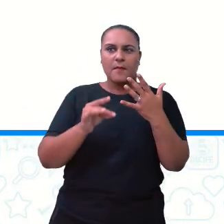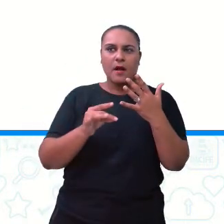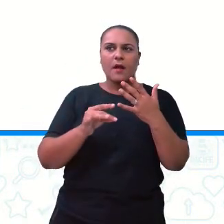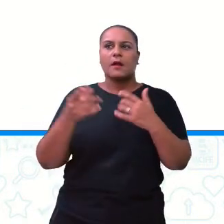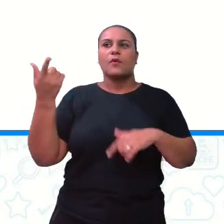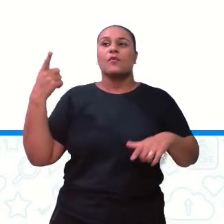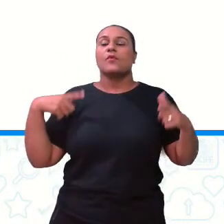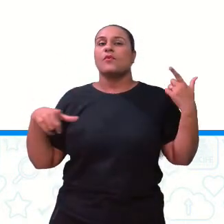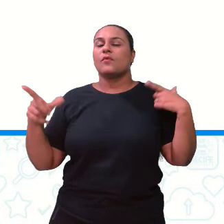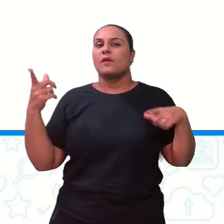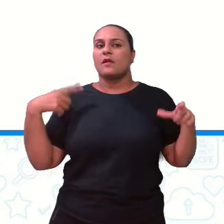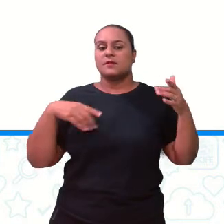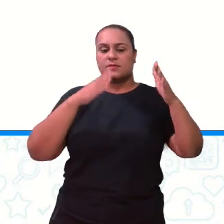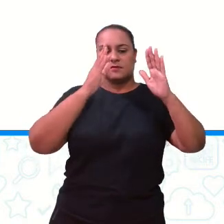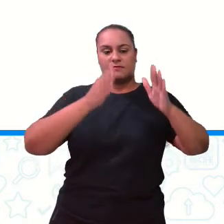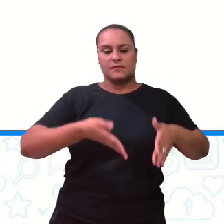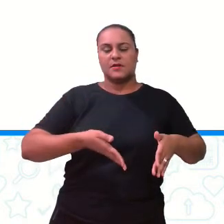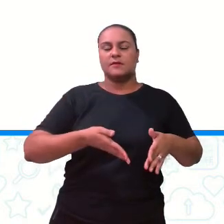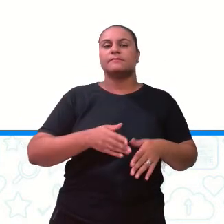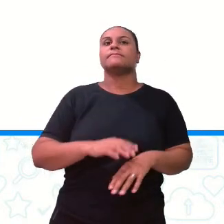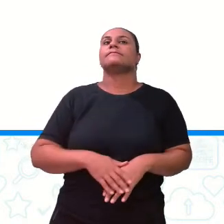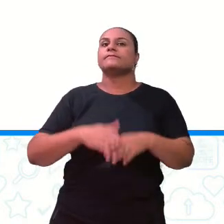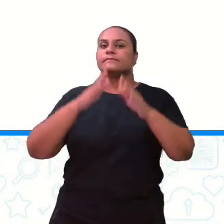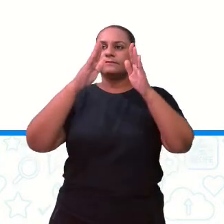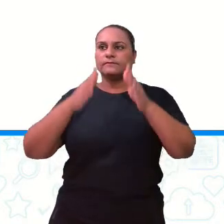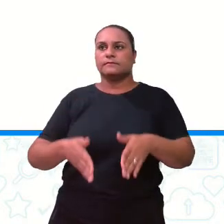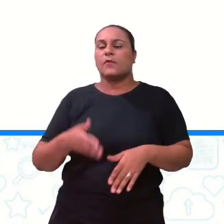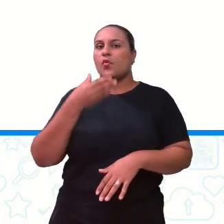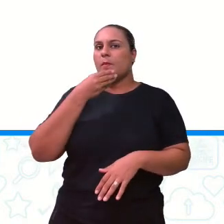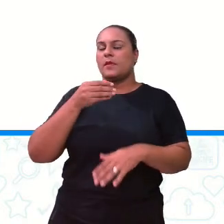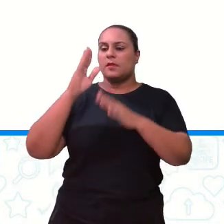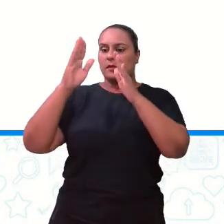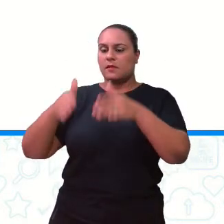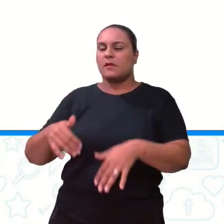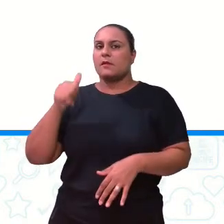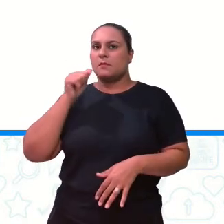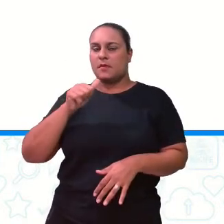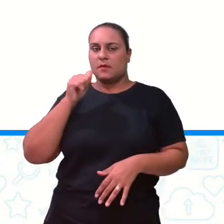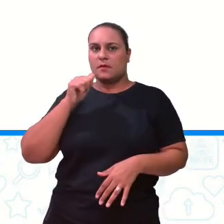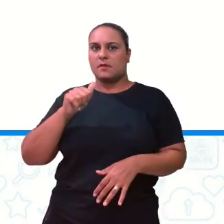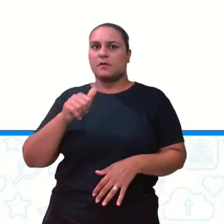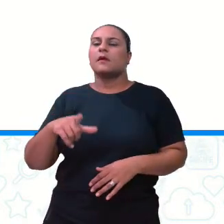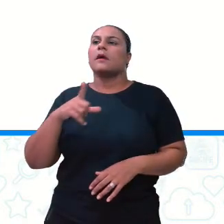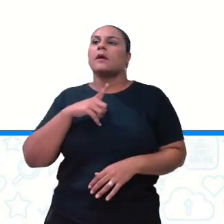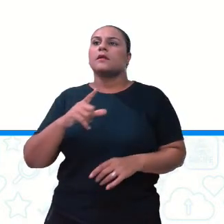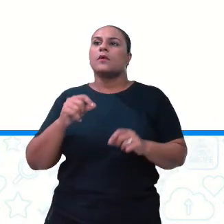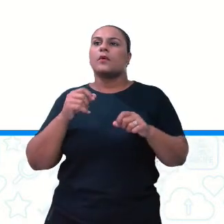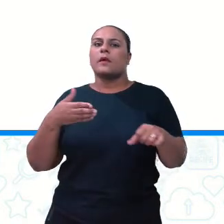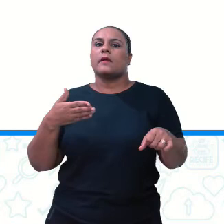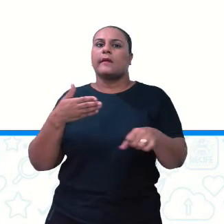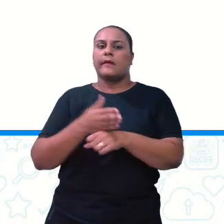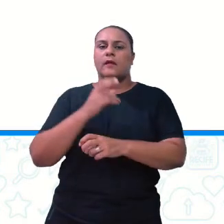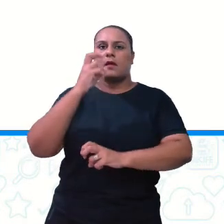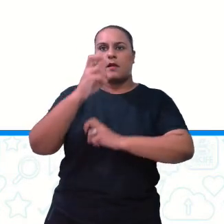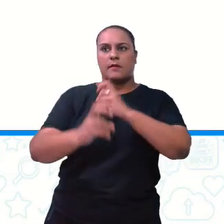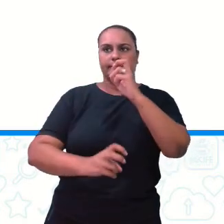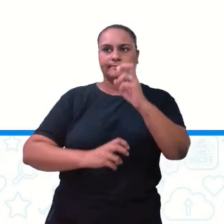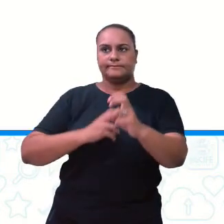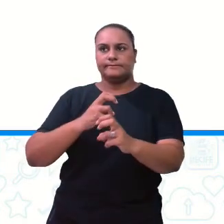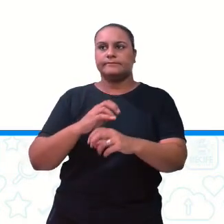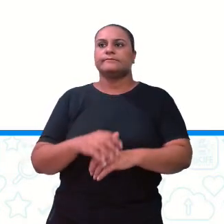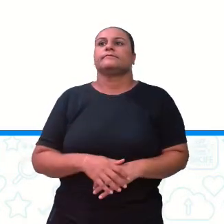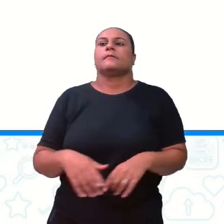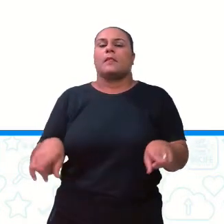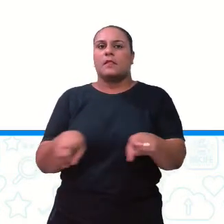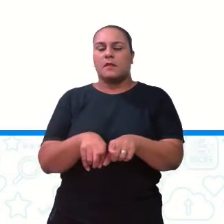lazer, os meninos e as meninas. Eu tenho lazer, ir ao parque,